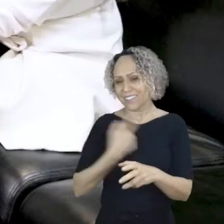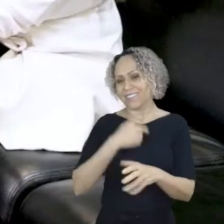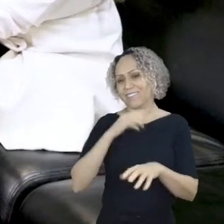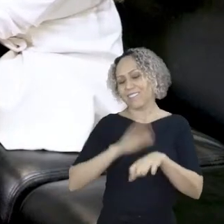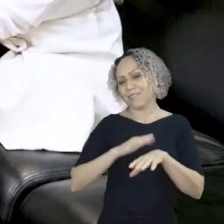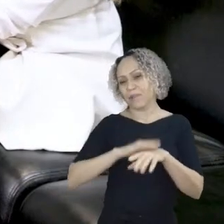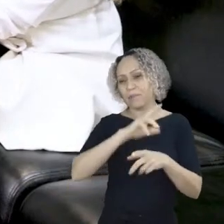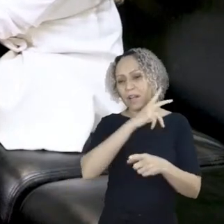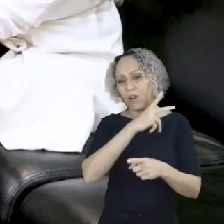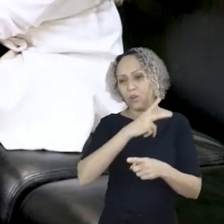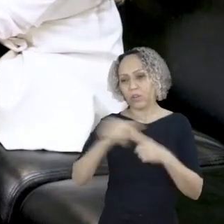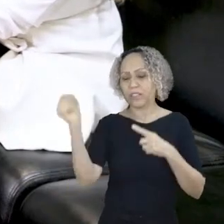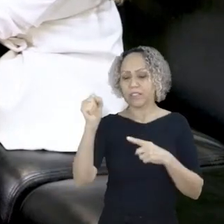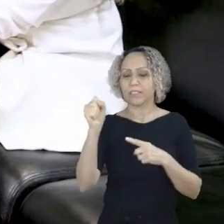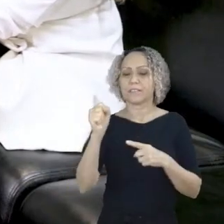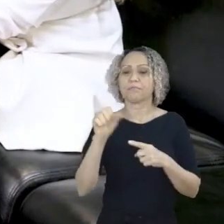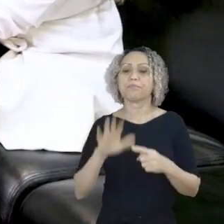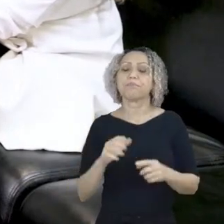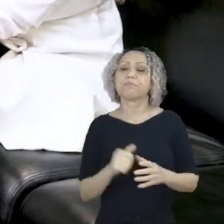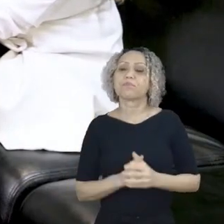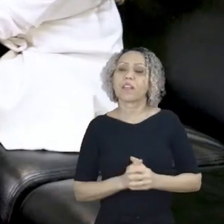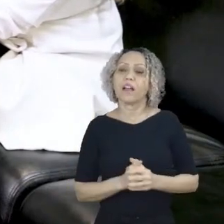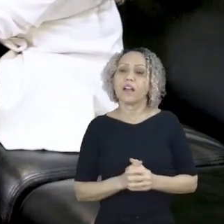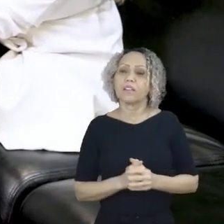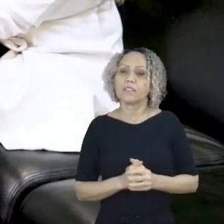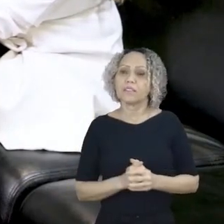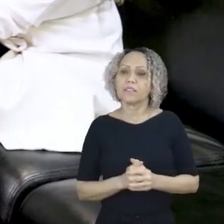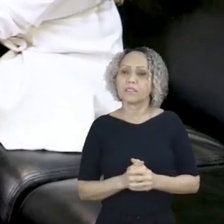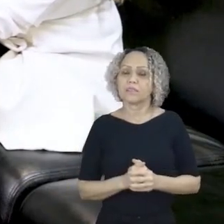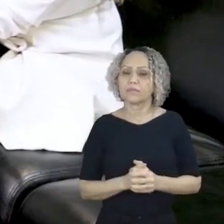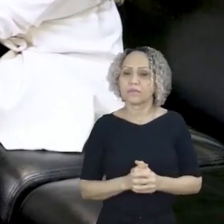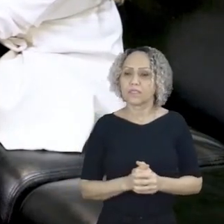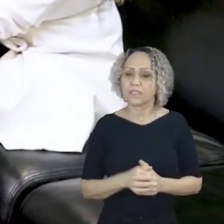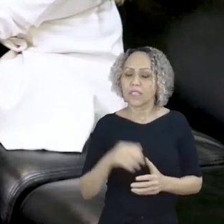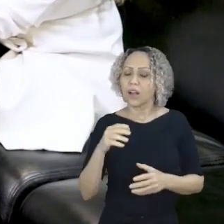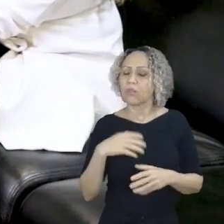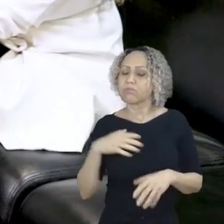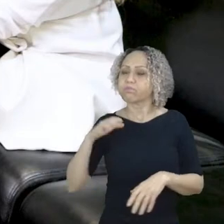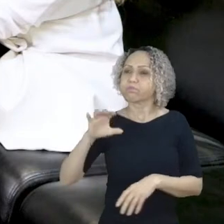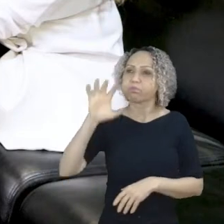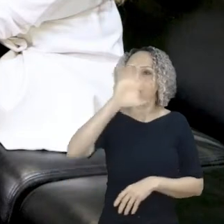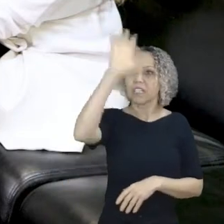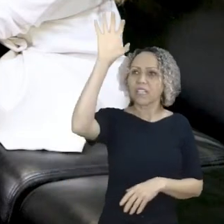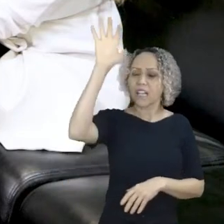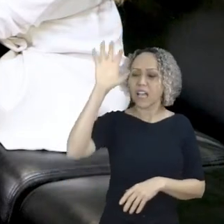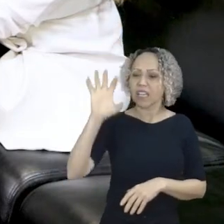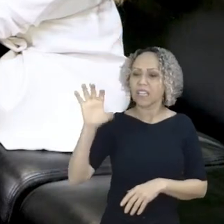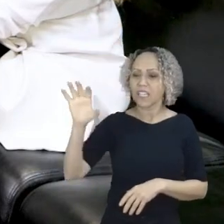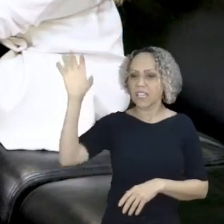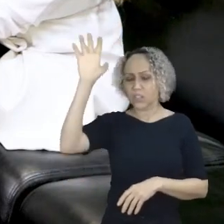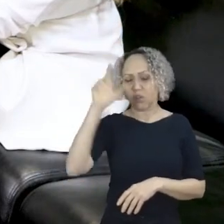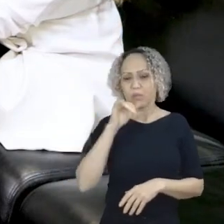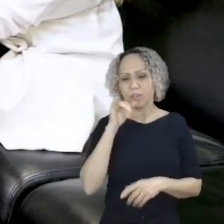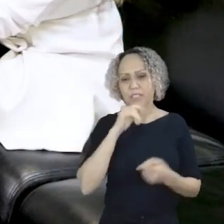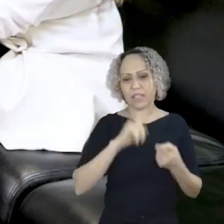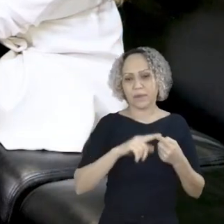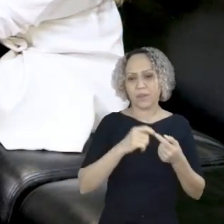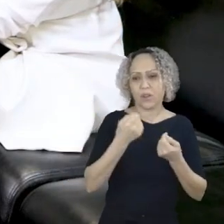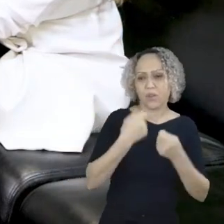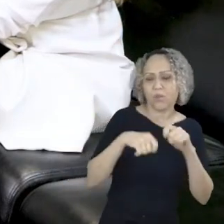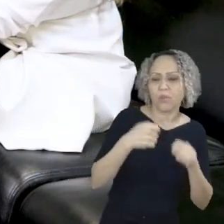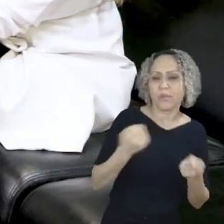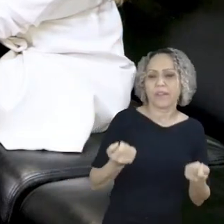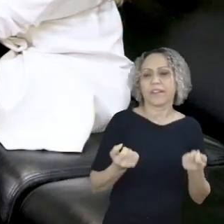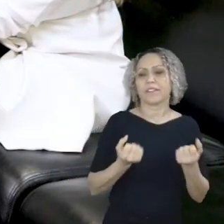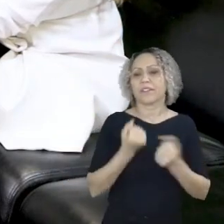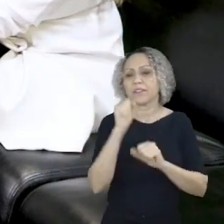a qualificação tem que estar sintonizada em cada território com a demanda que o comércio, que o serviço, que a indústria está